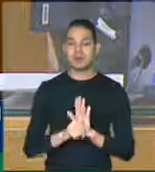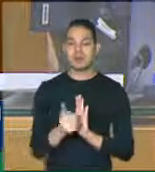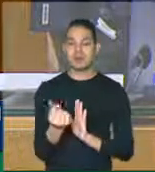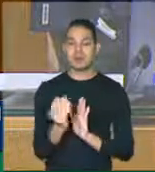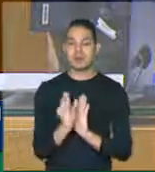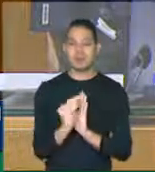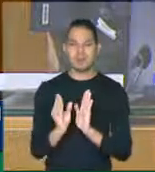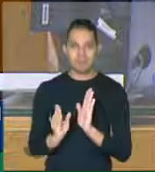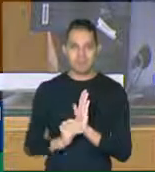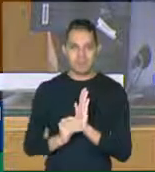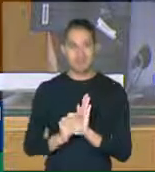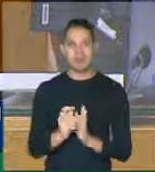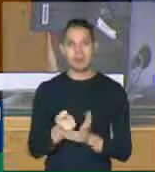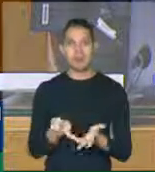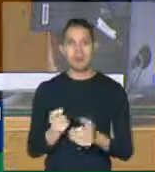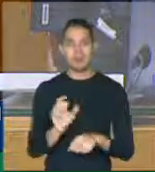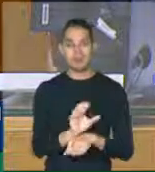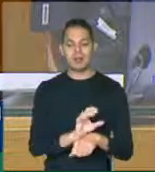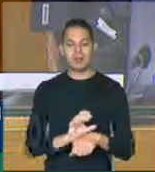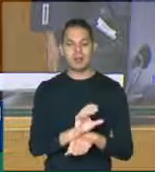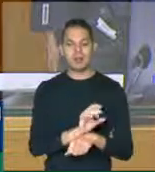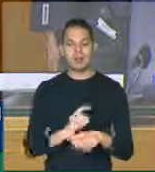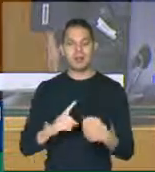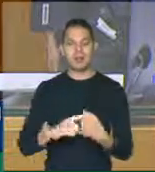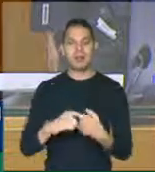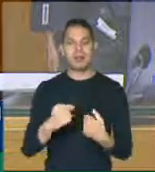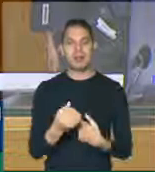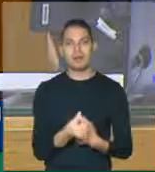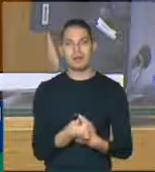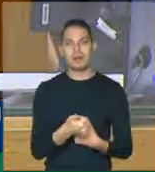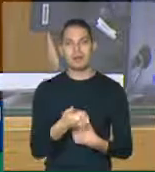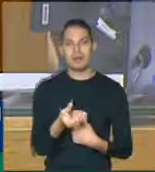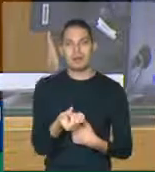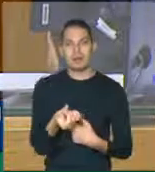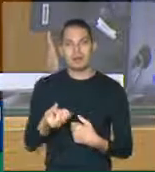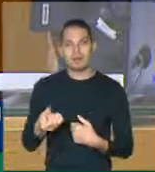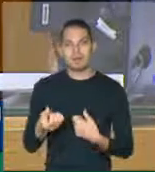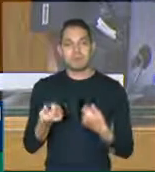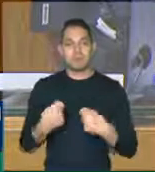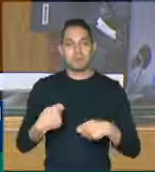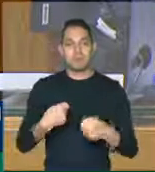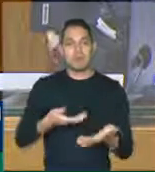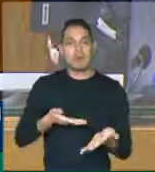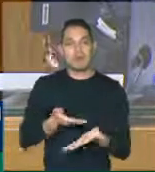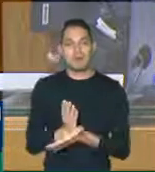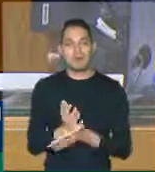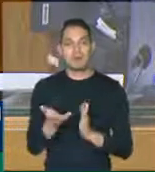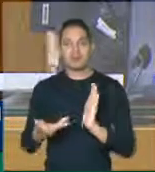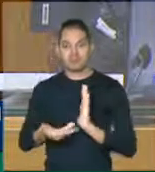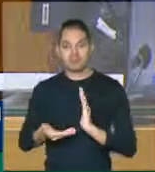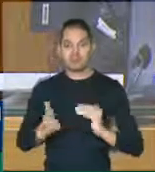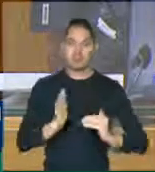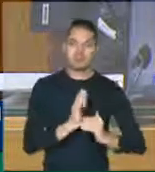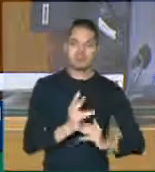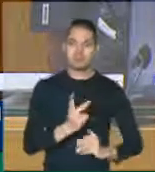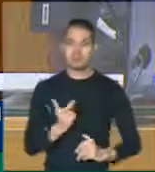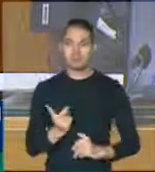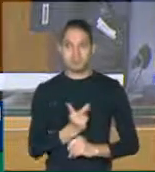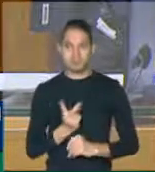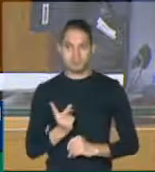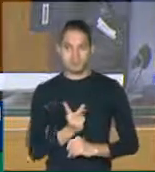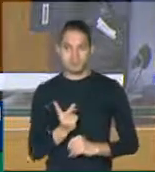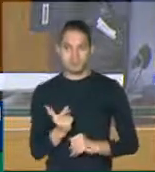orçamentária, ainda segundo a Constituição Federal, artigo 166, precisam ser aprovados pelas duas casas, mas